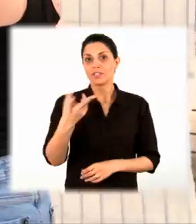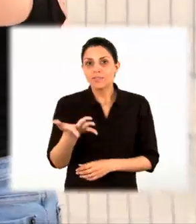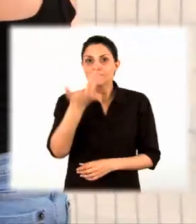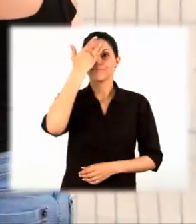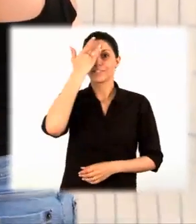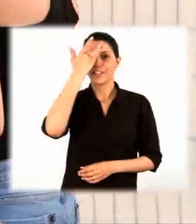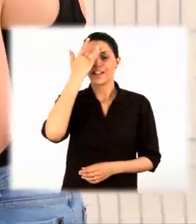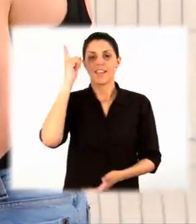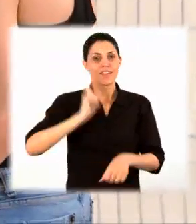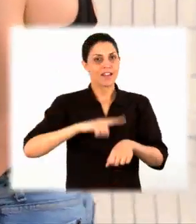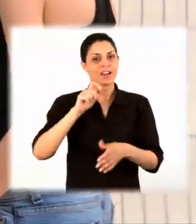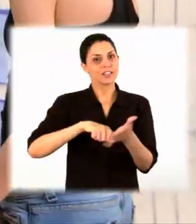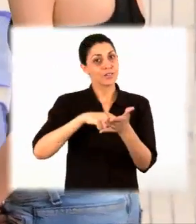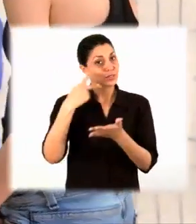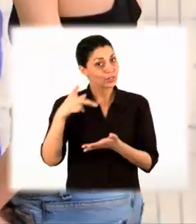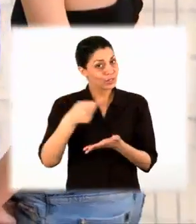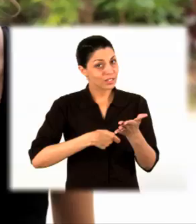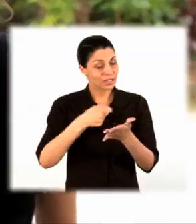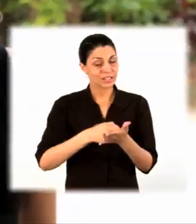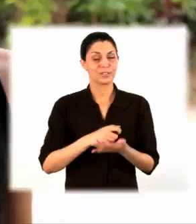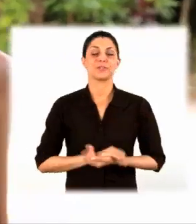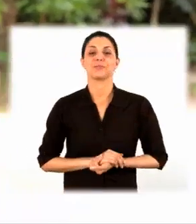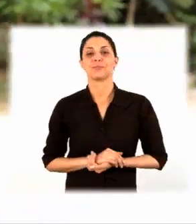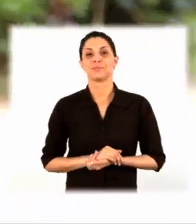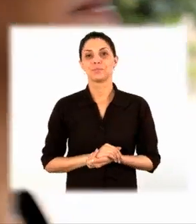isso em mente, então, na hora de fazer o seu texto para o seu desafio.